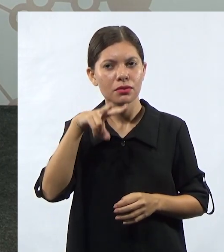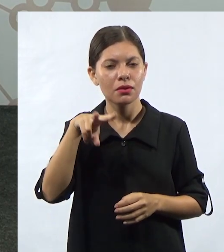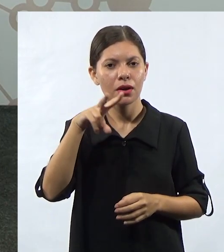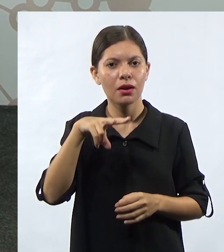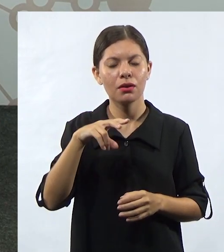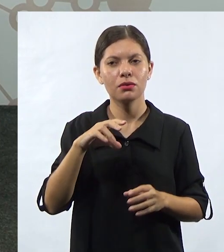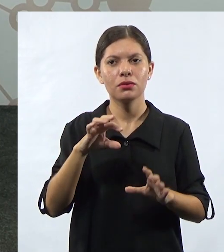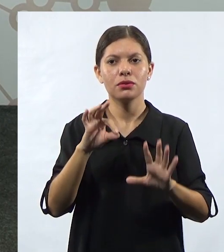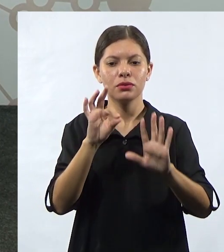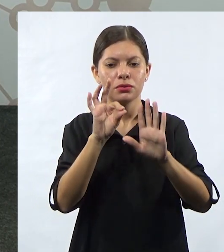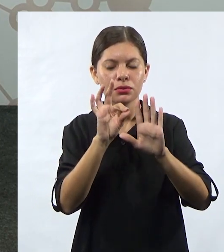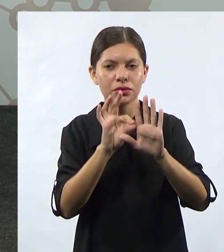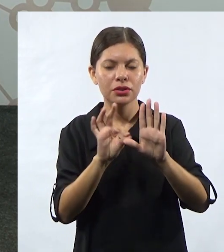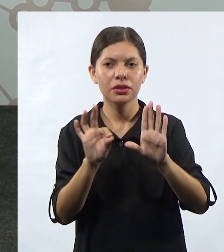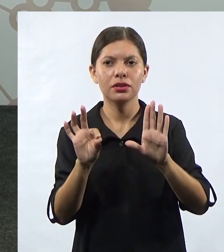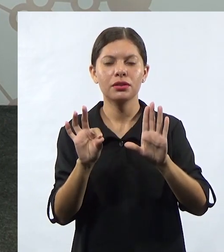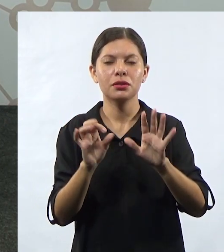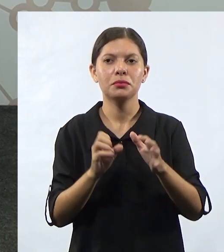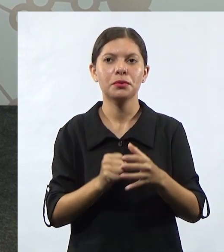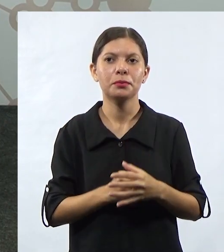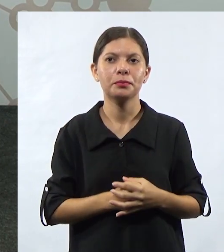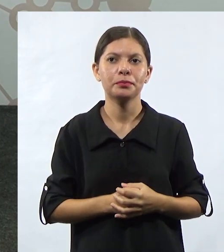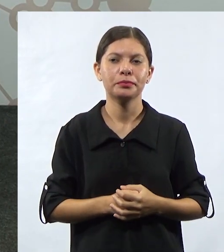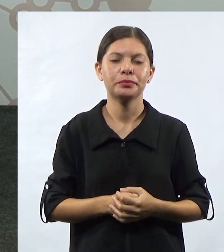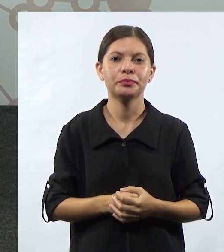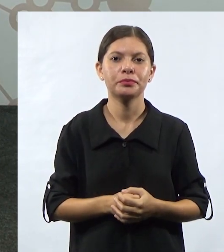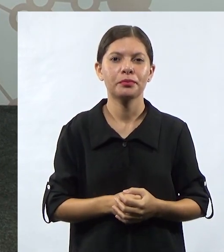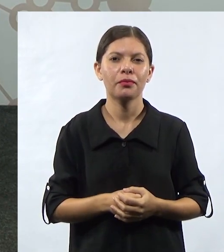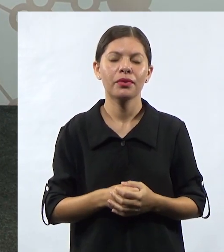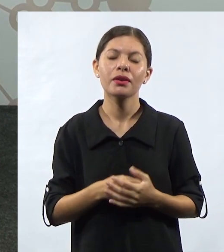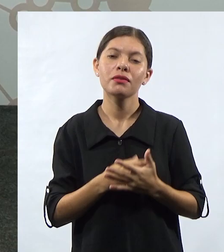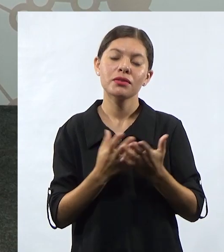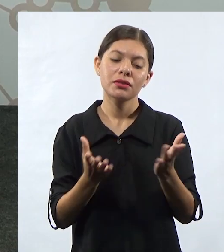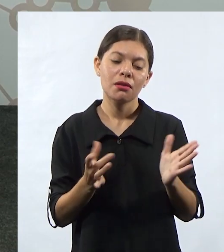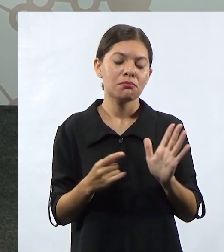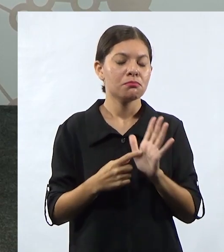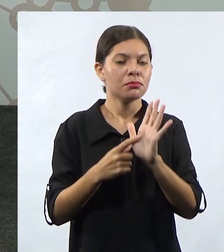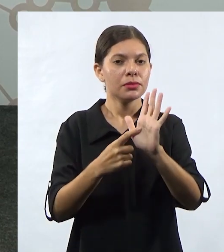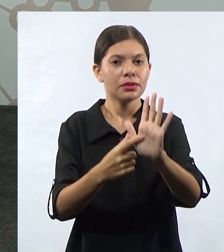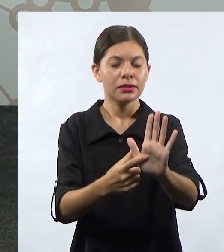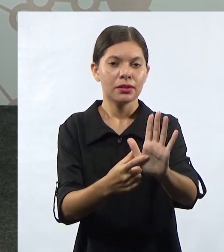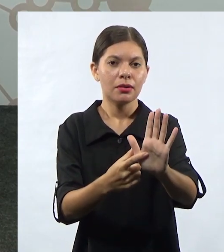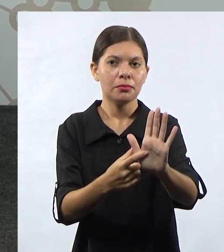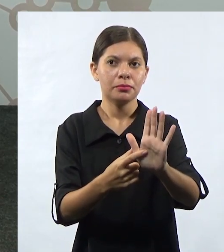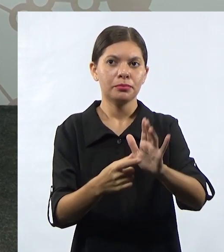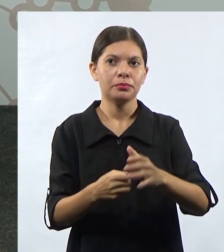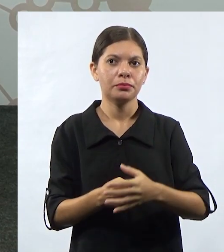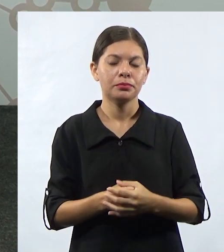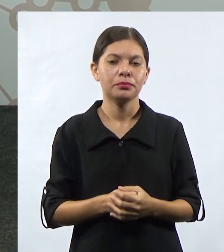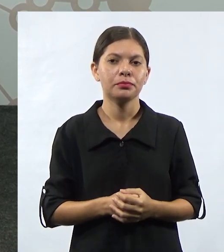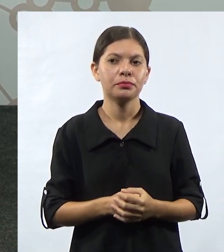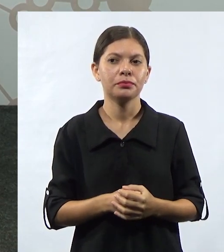visual, né, do diagrama, da disposição mesmo. Agora, se você vai fazer uma apresentação